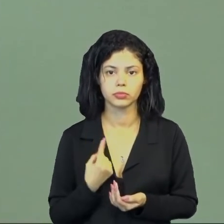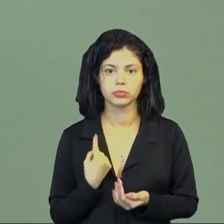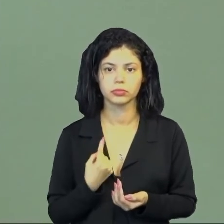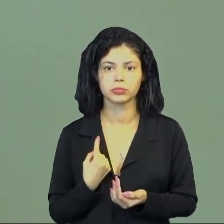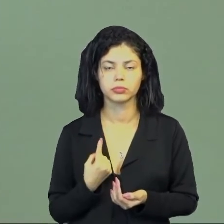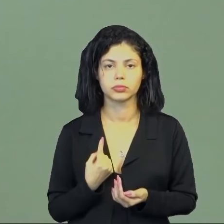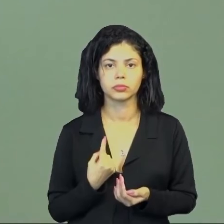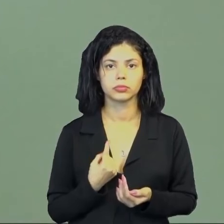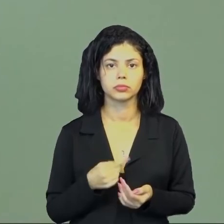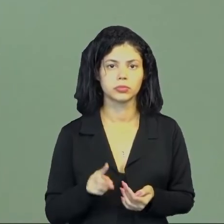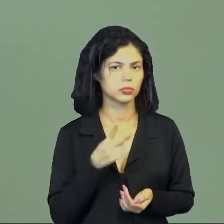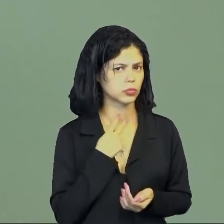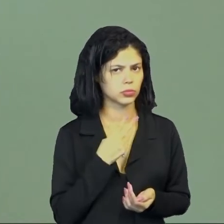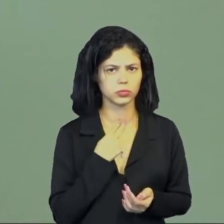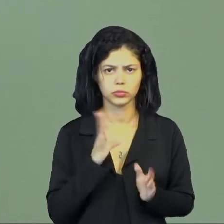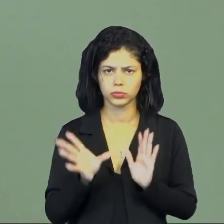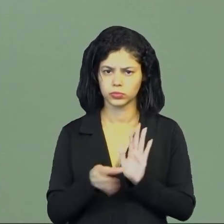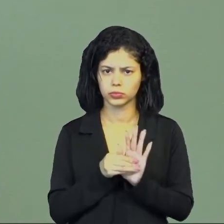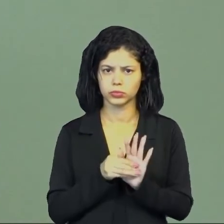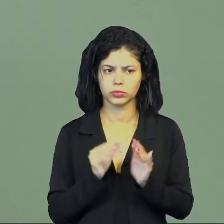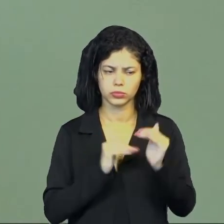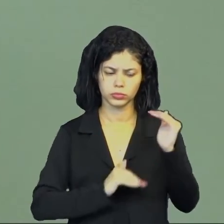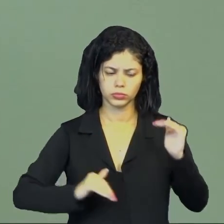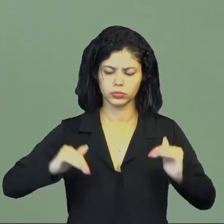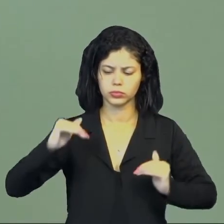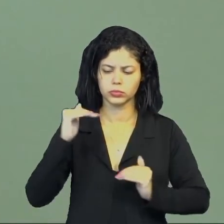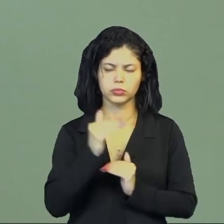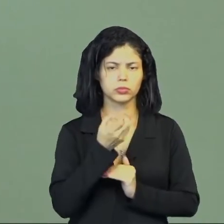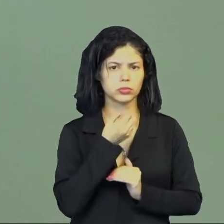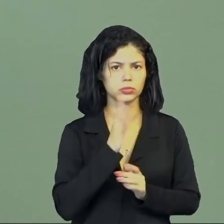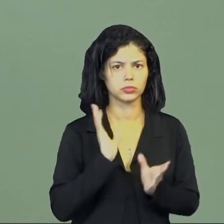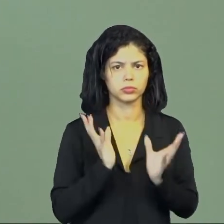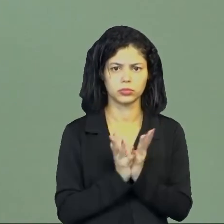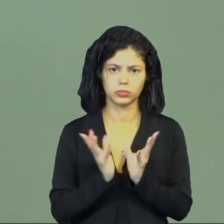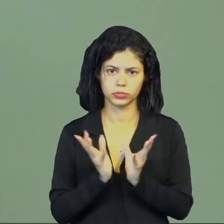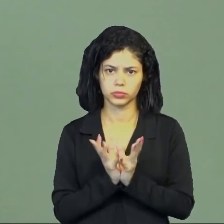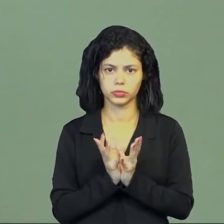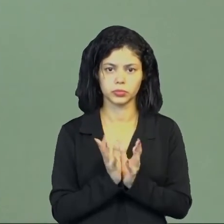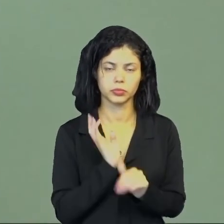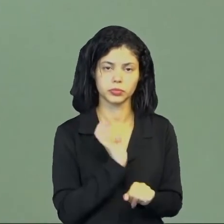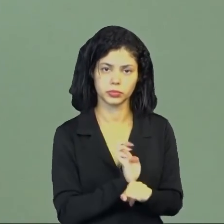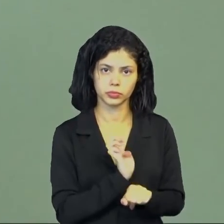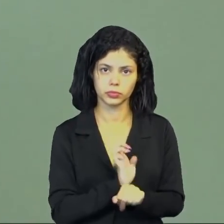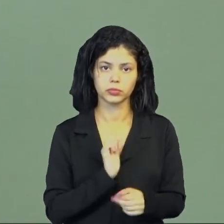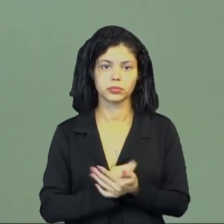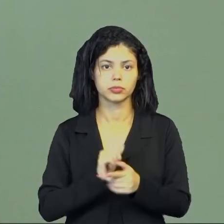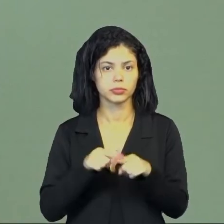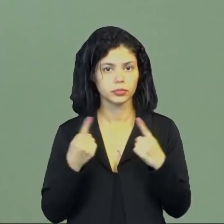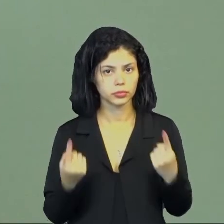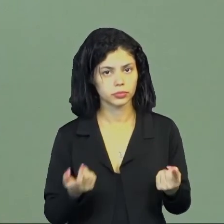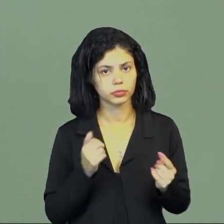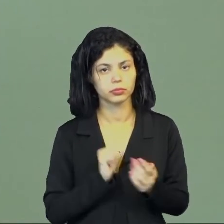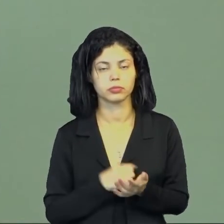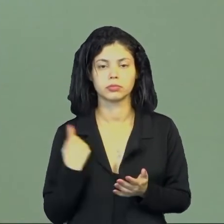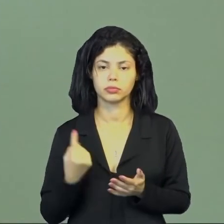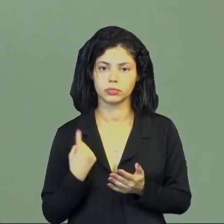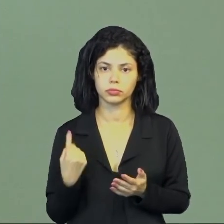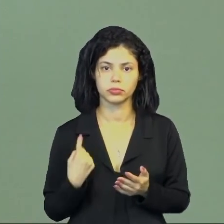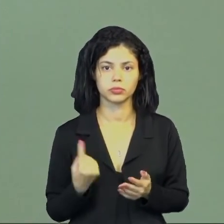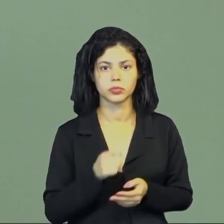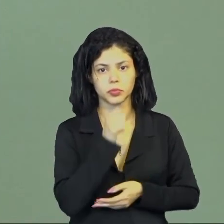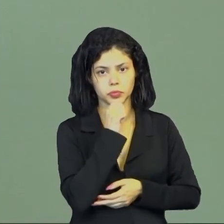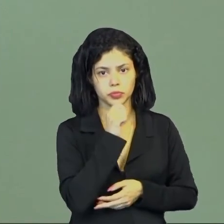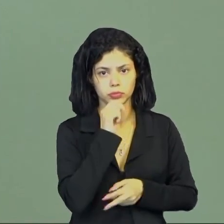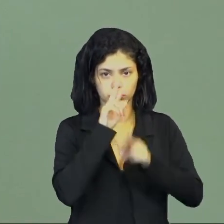individual não possa ser colocado acima do bem-estar coletivo do Estado. Embora, né, o individualismo